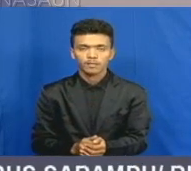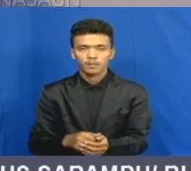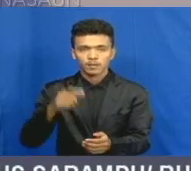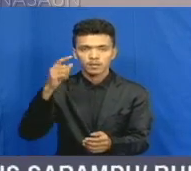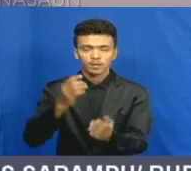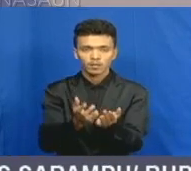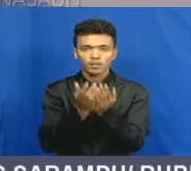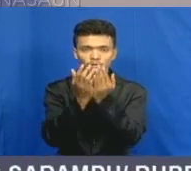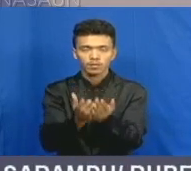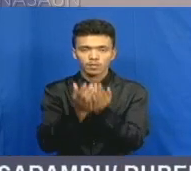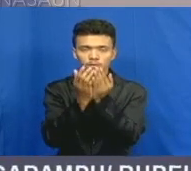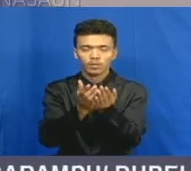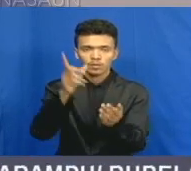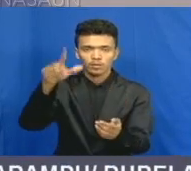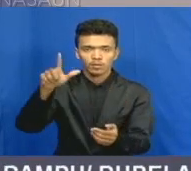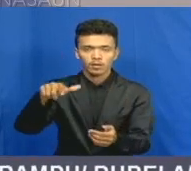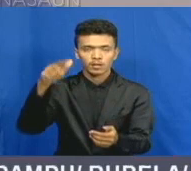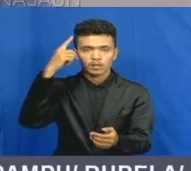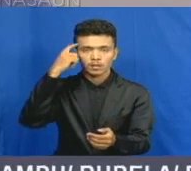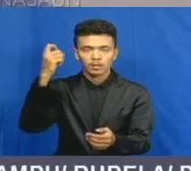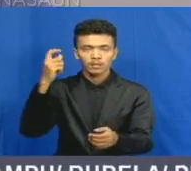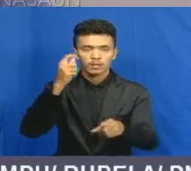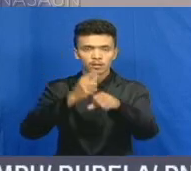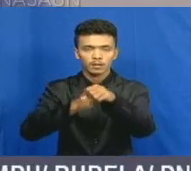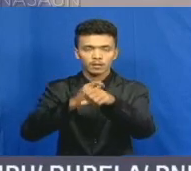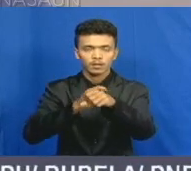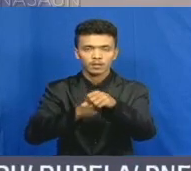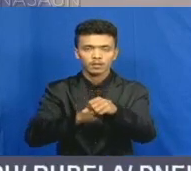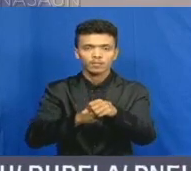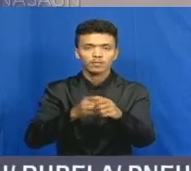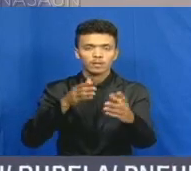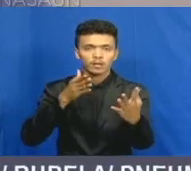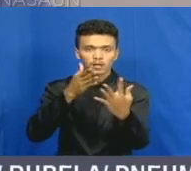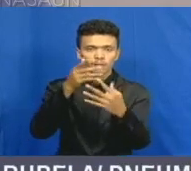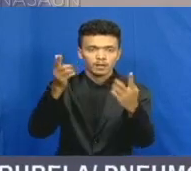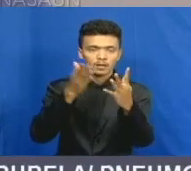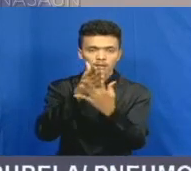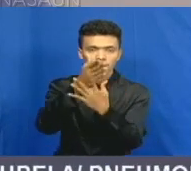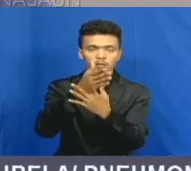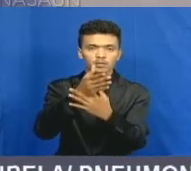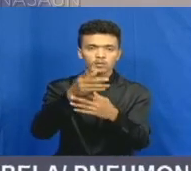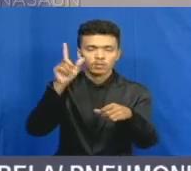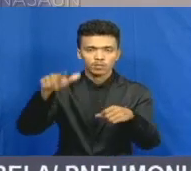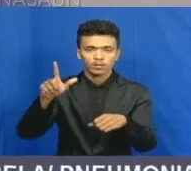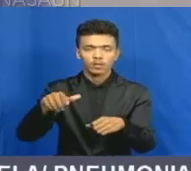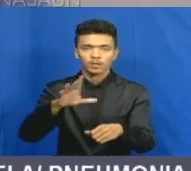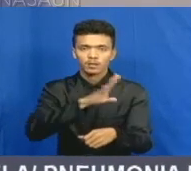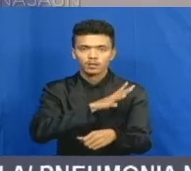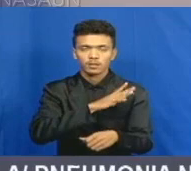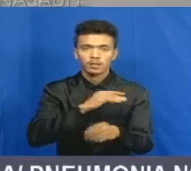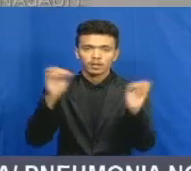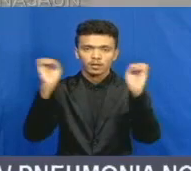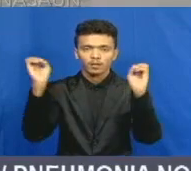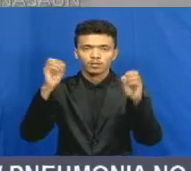tuan iklima na tamba iya iklima rumah mak nya tamba tare enta am si hein hela laos failas mina maram lah